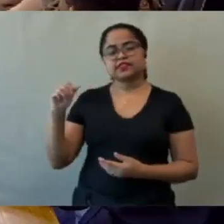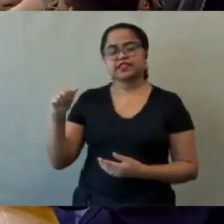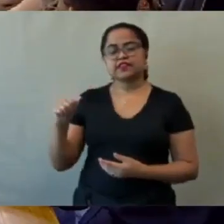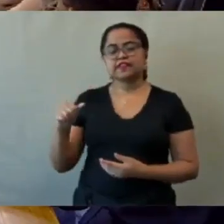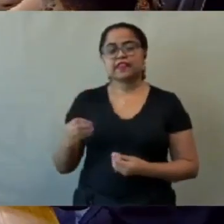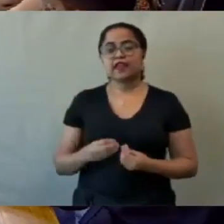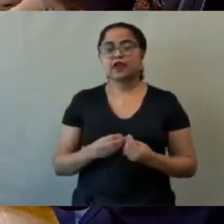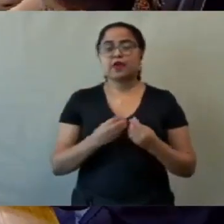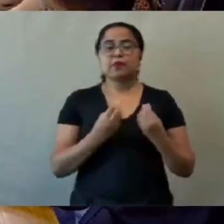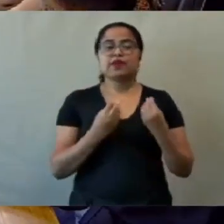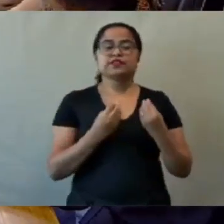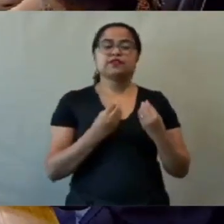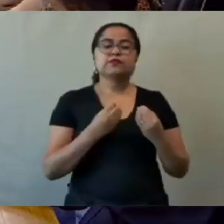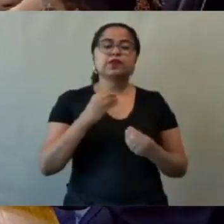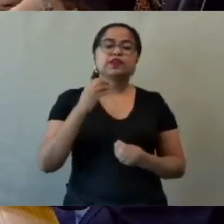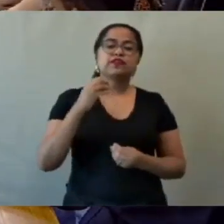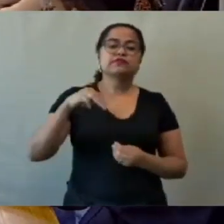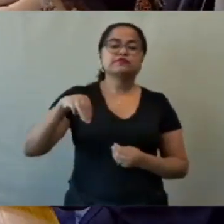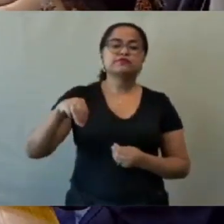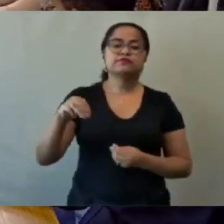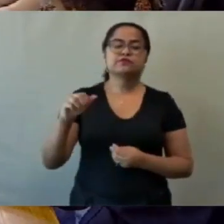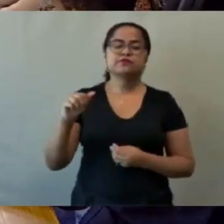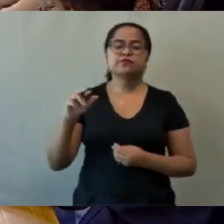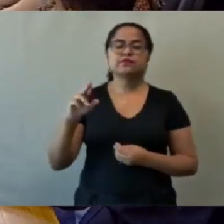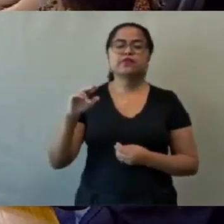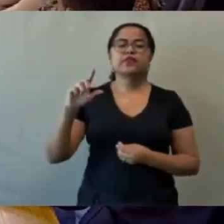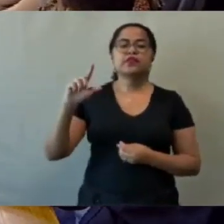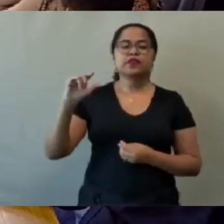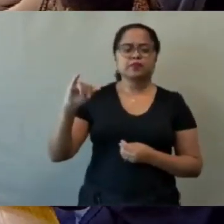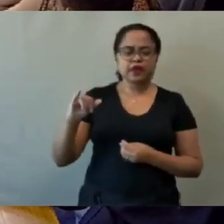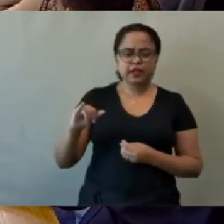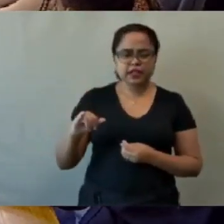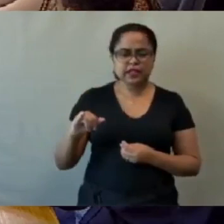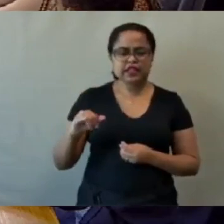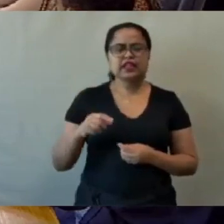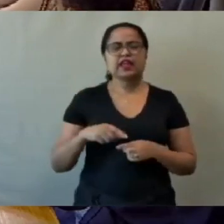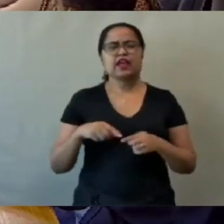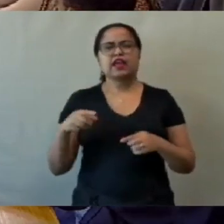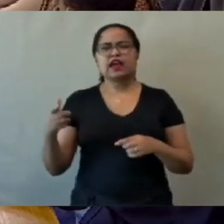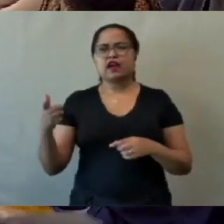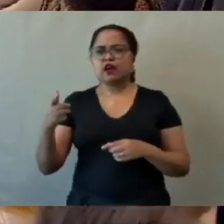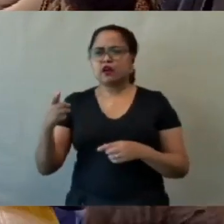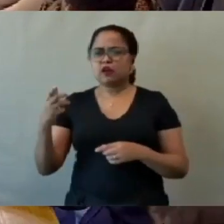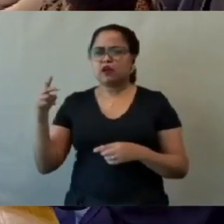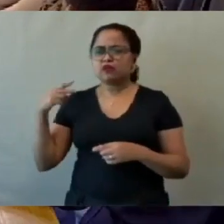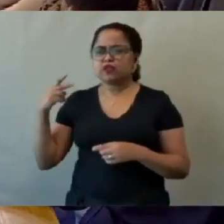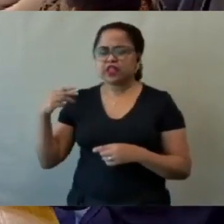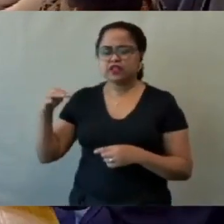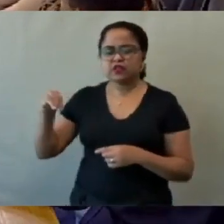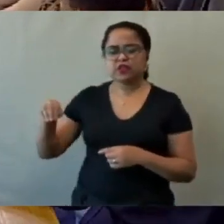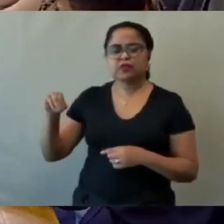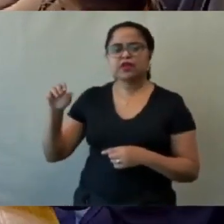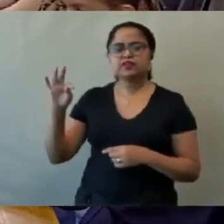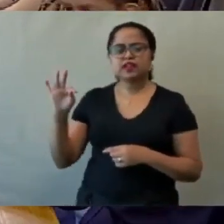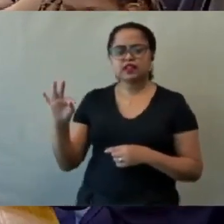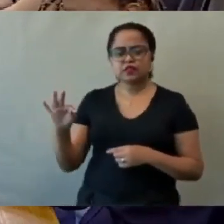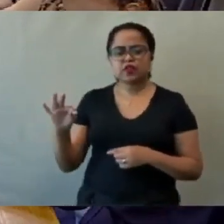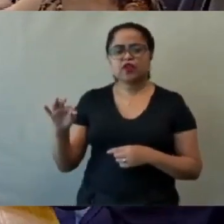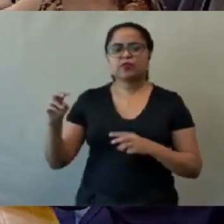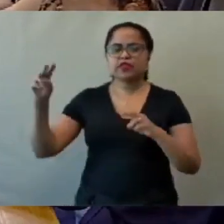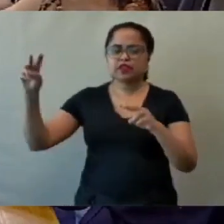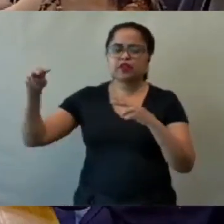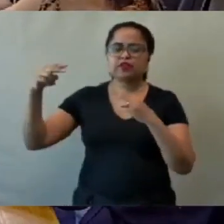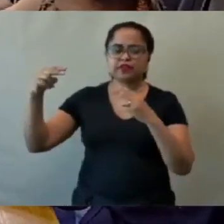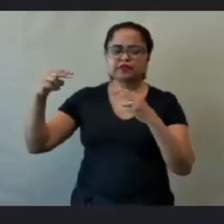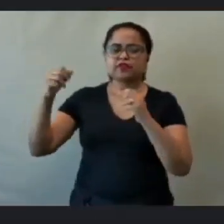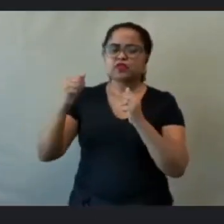Marli. A vereadora Marcela Trópia também está aqui online com a gente. Se quiser dar uma palavrinha, é só me falar, tá, Marcela? Estou